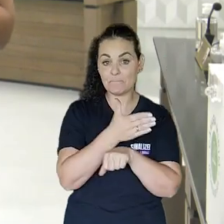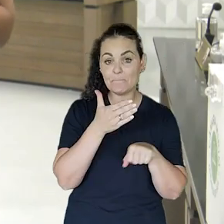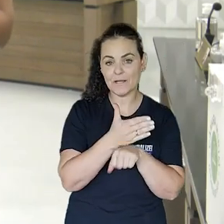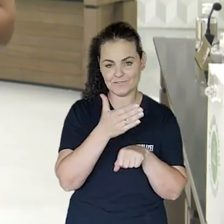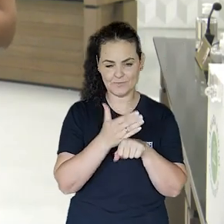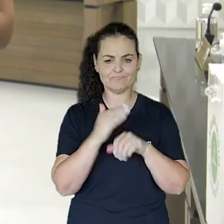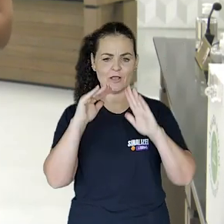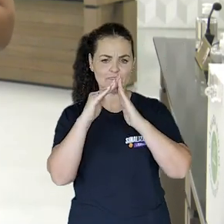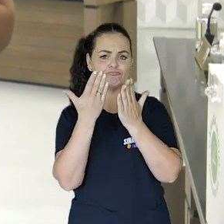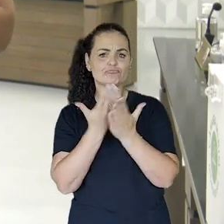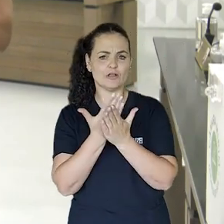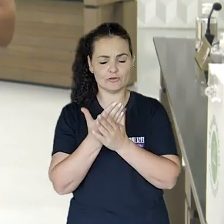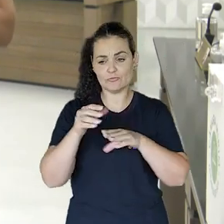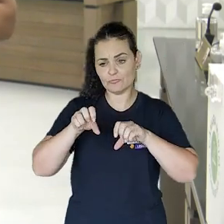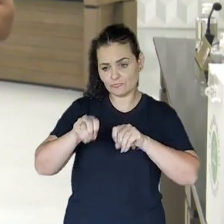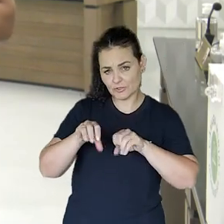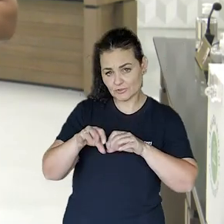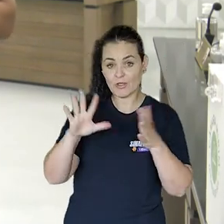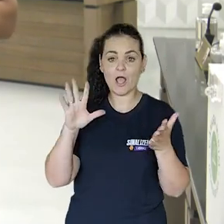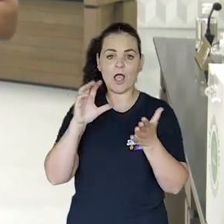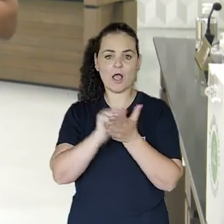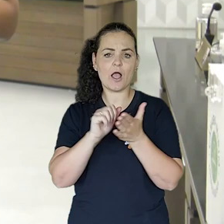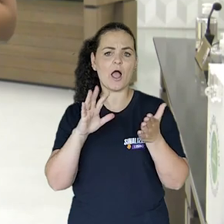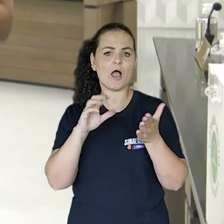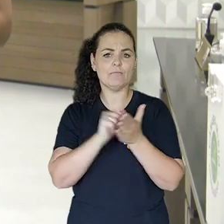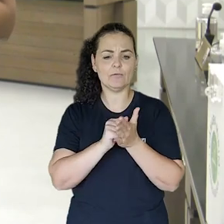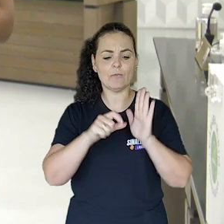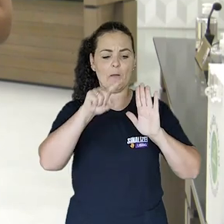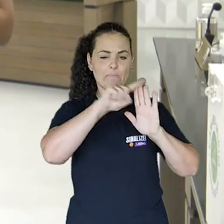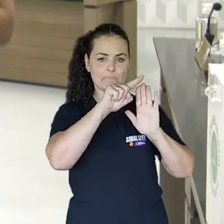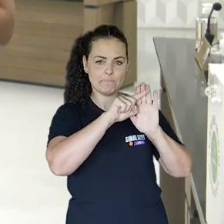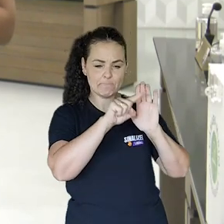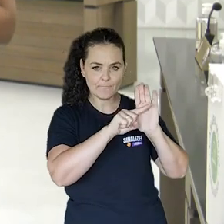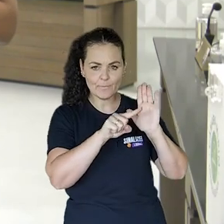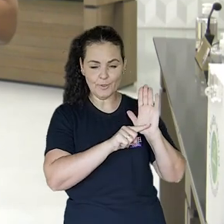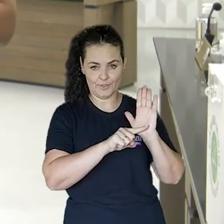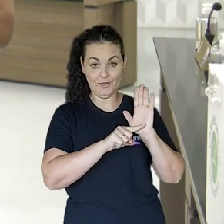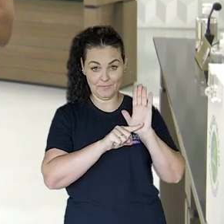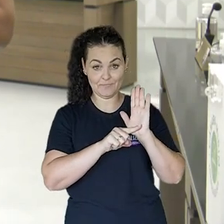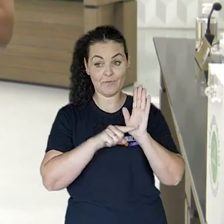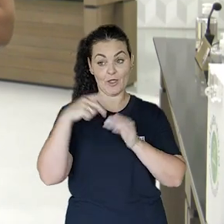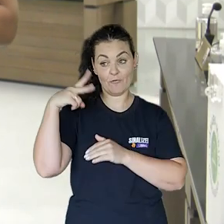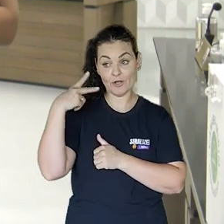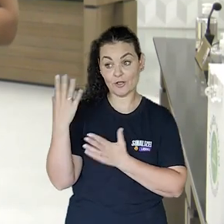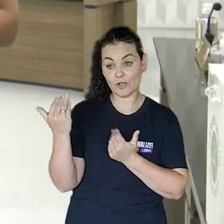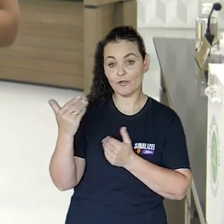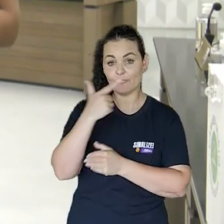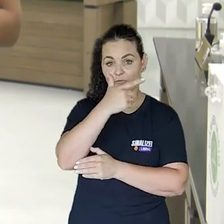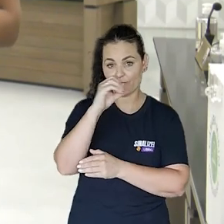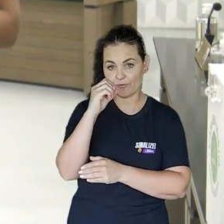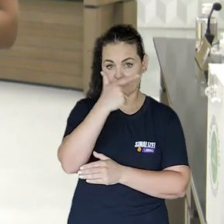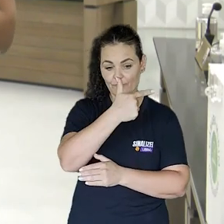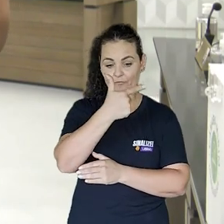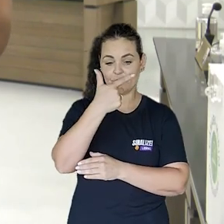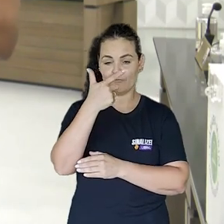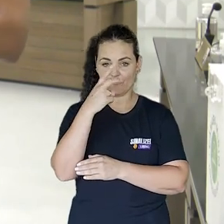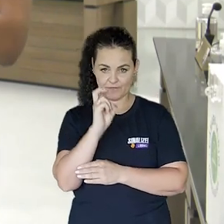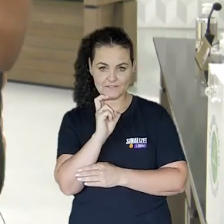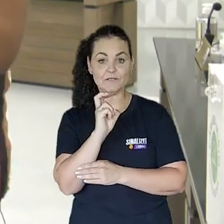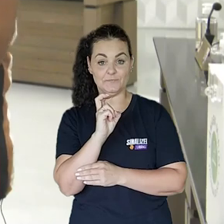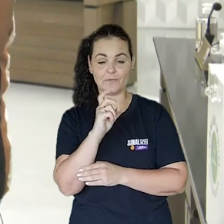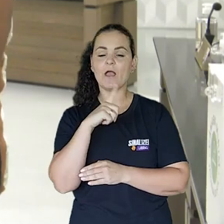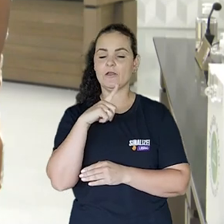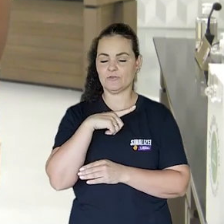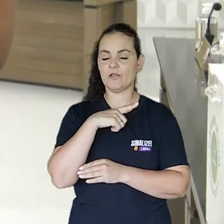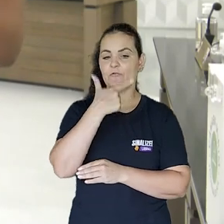no processo de inscrição para o programa Vereador Mirim 2025. Recebemos o pedido de inscrição de